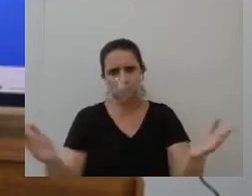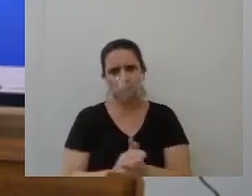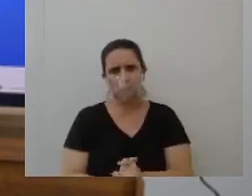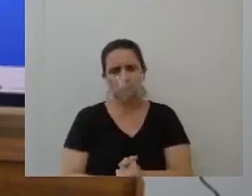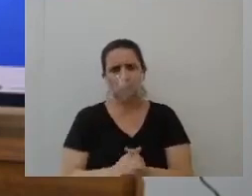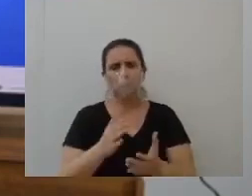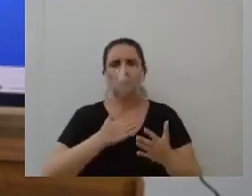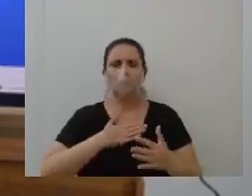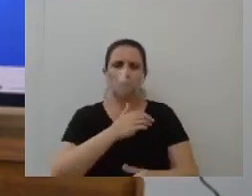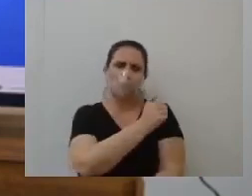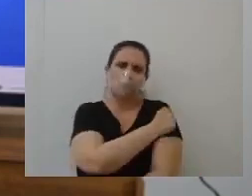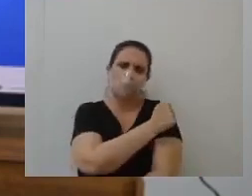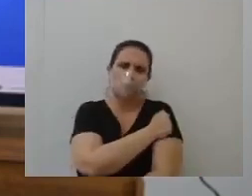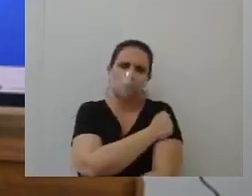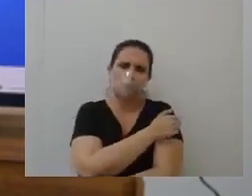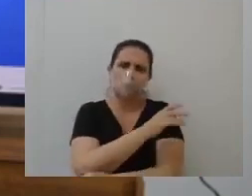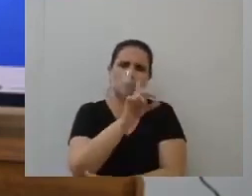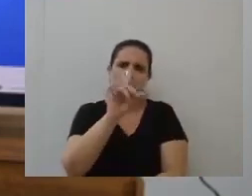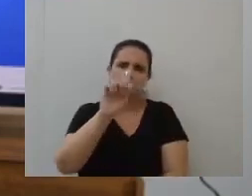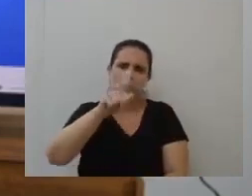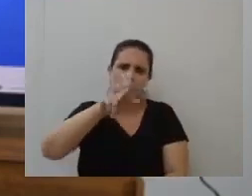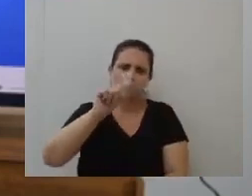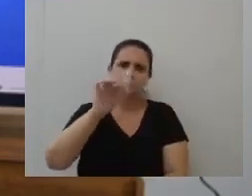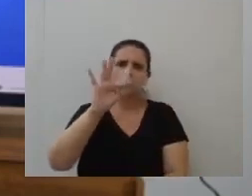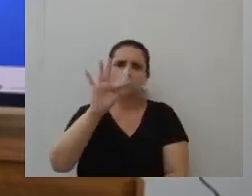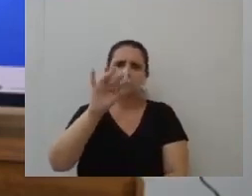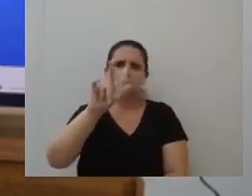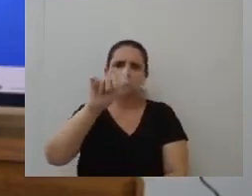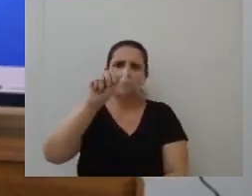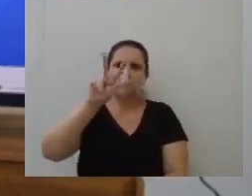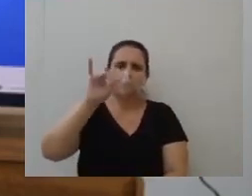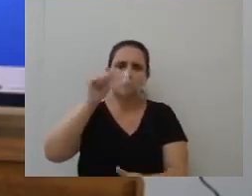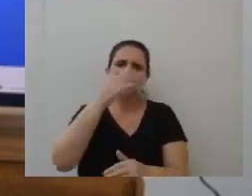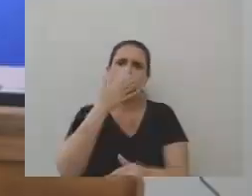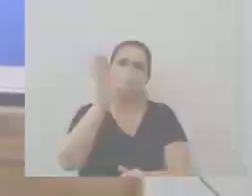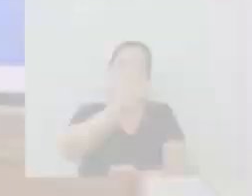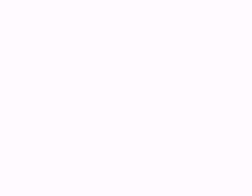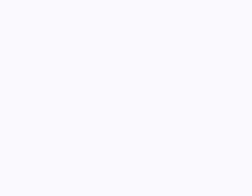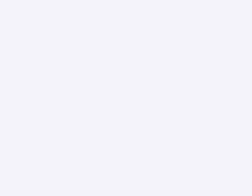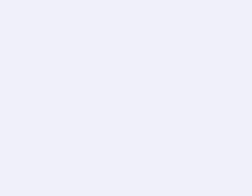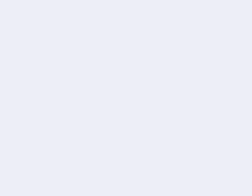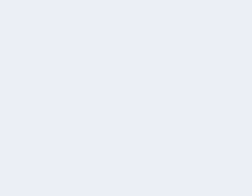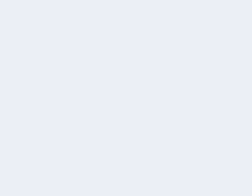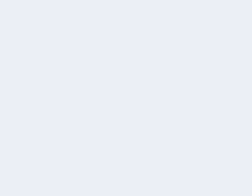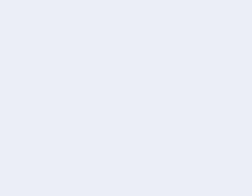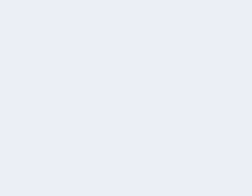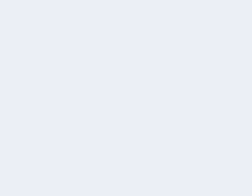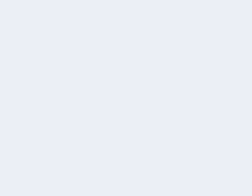para os meus alunos, para Diana e Flaviana que estão me assistindo em casa. Um beijo, tchau!